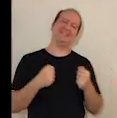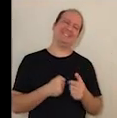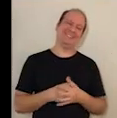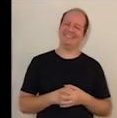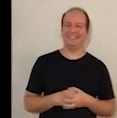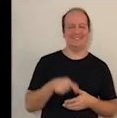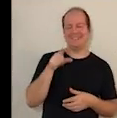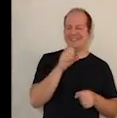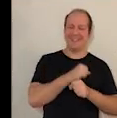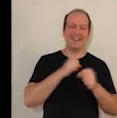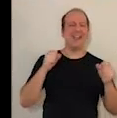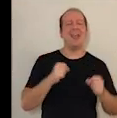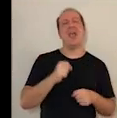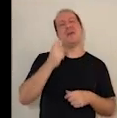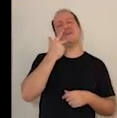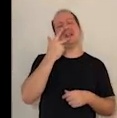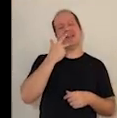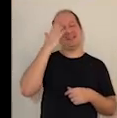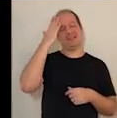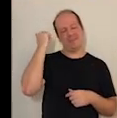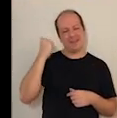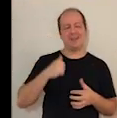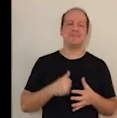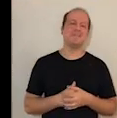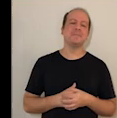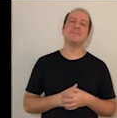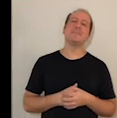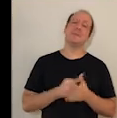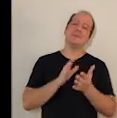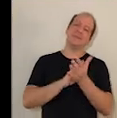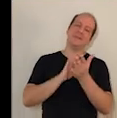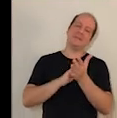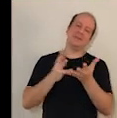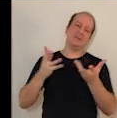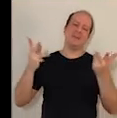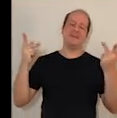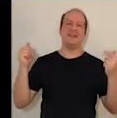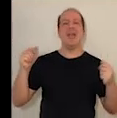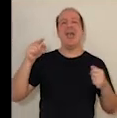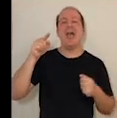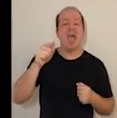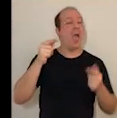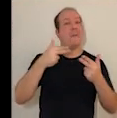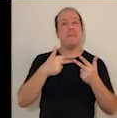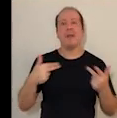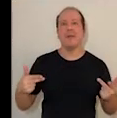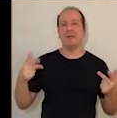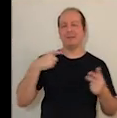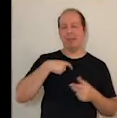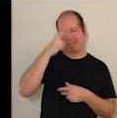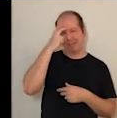Volpone. Estupendo, Mosca! Estupendo, meu parasita! Meu